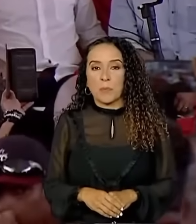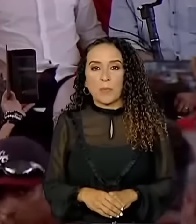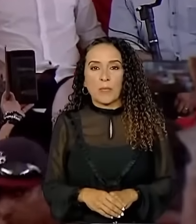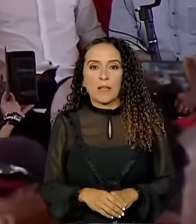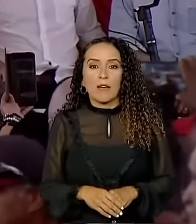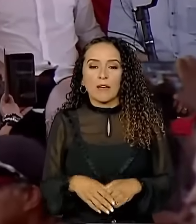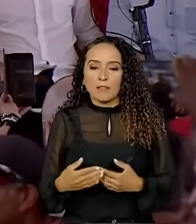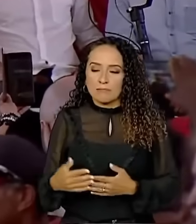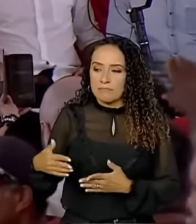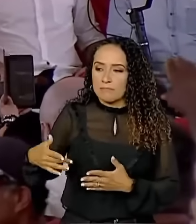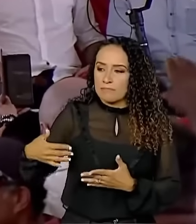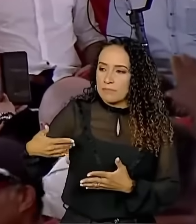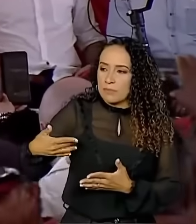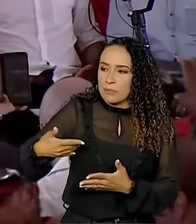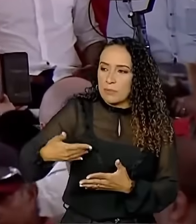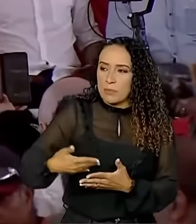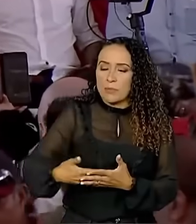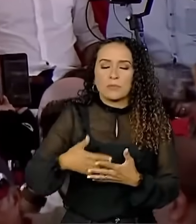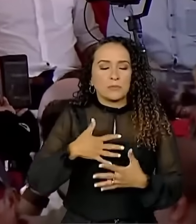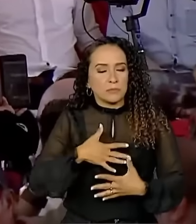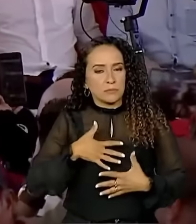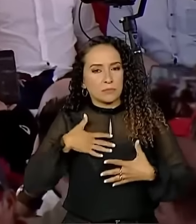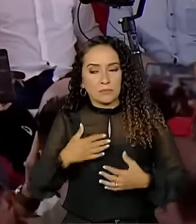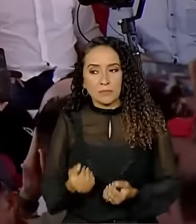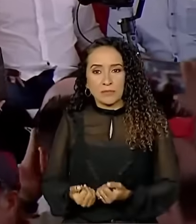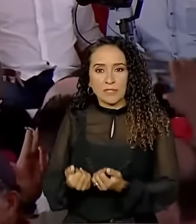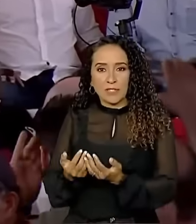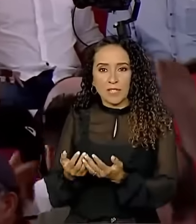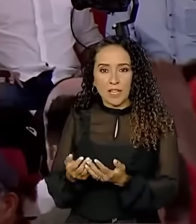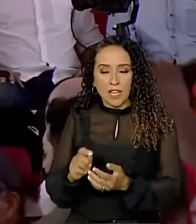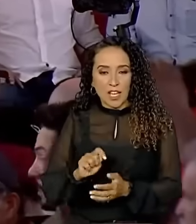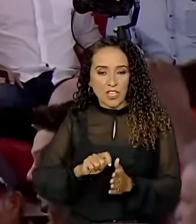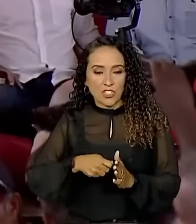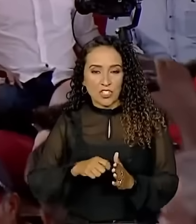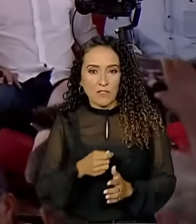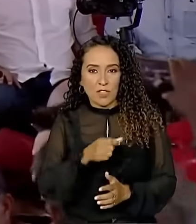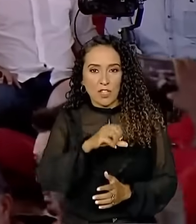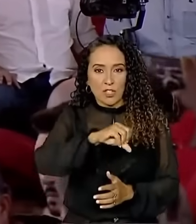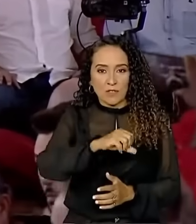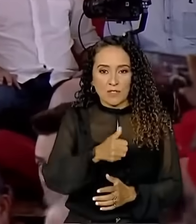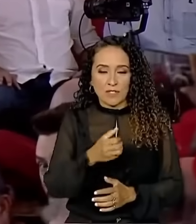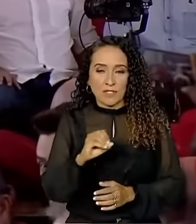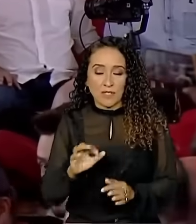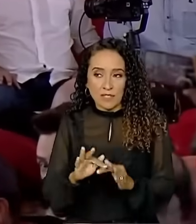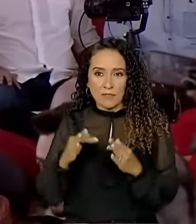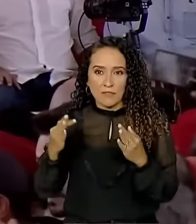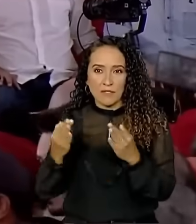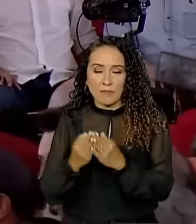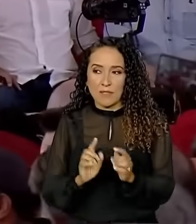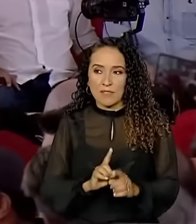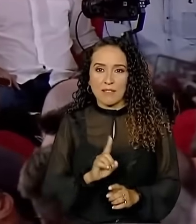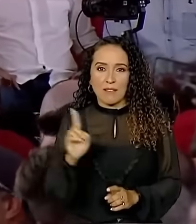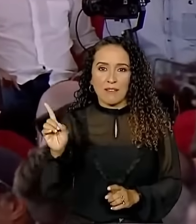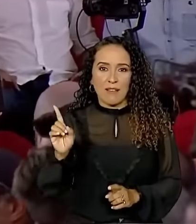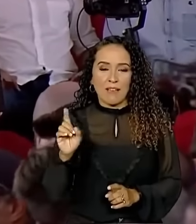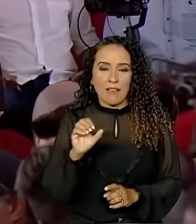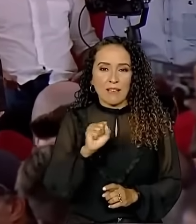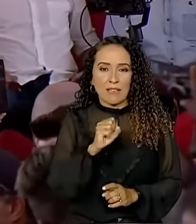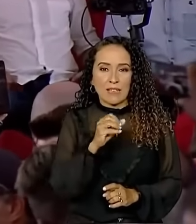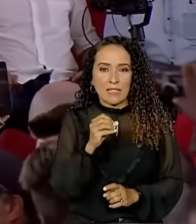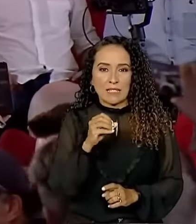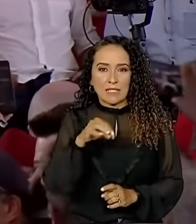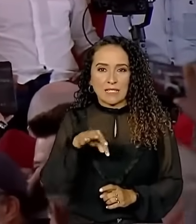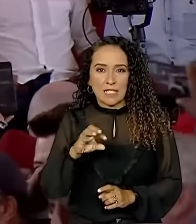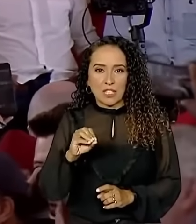nessa caminhada eu tive o prazer de entregar a chave para 910 famílias lá em Santo André, no Conjunto